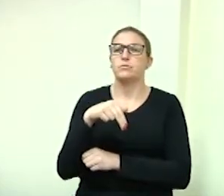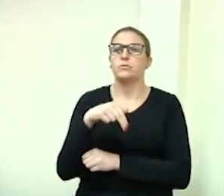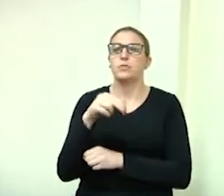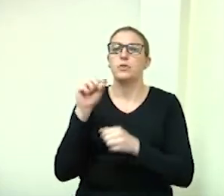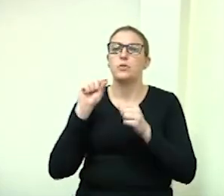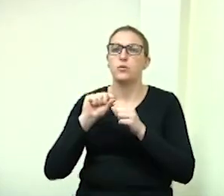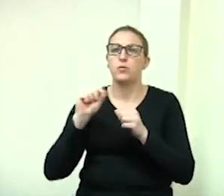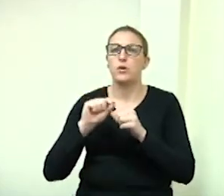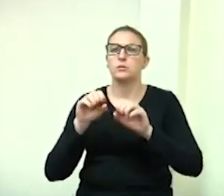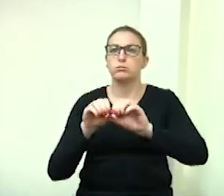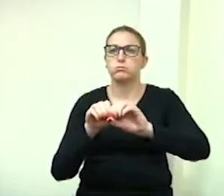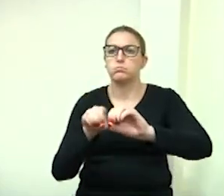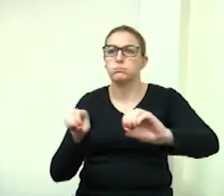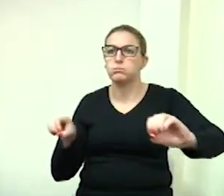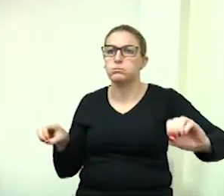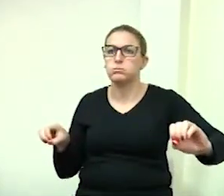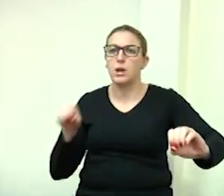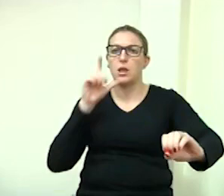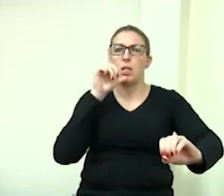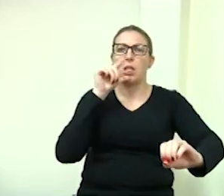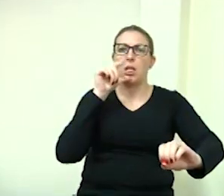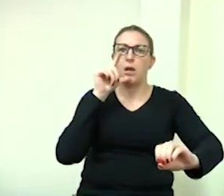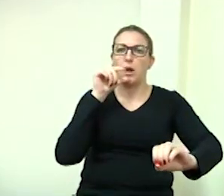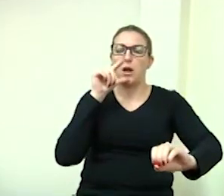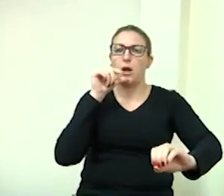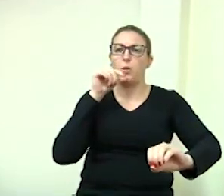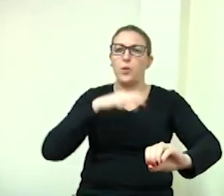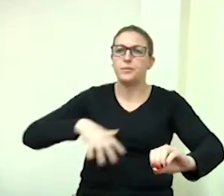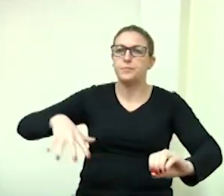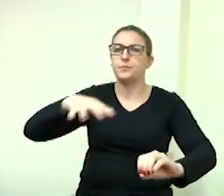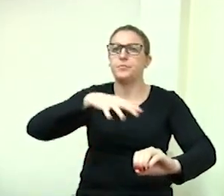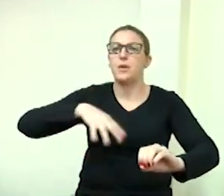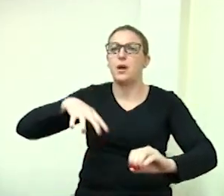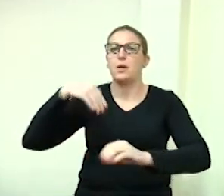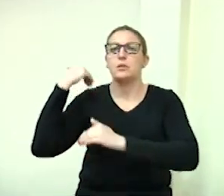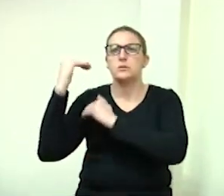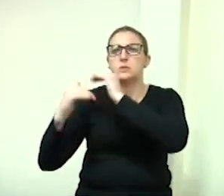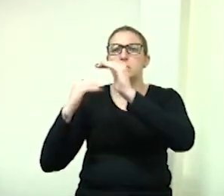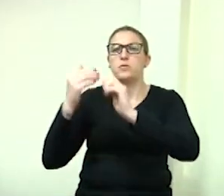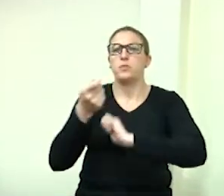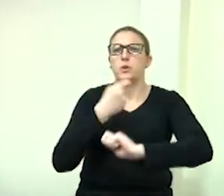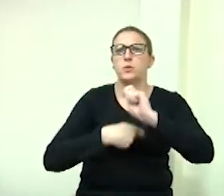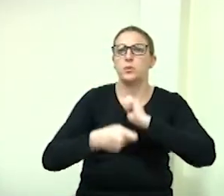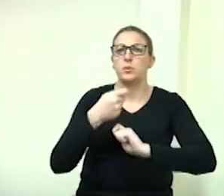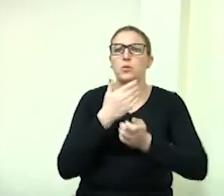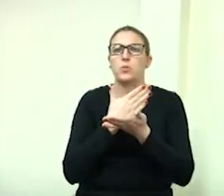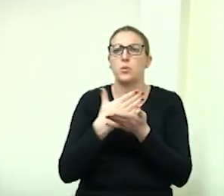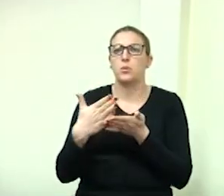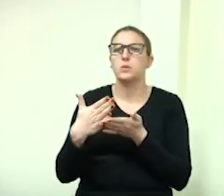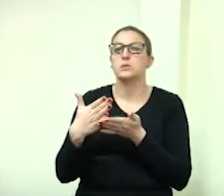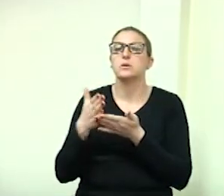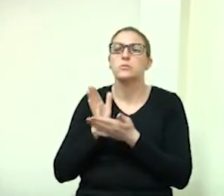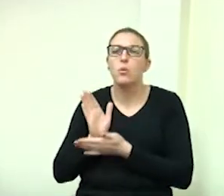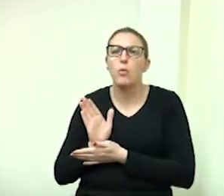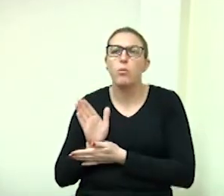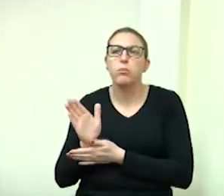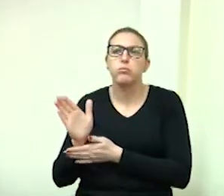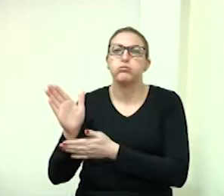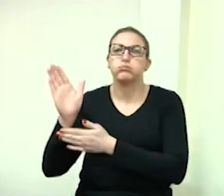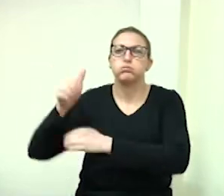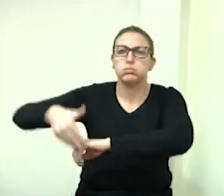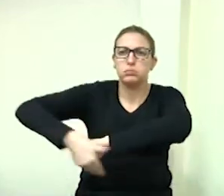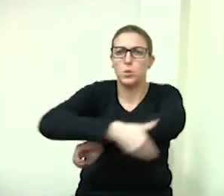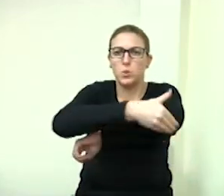água nos corredores de desenvolvimento econômico começando aqui sentido da Universidade Federal da Polícia